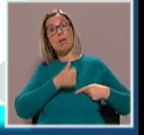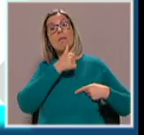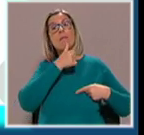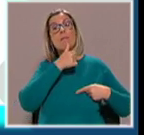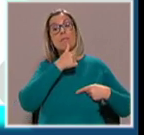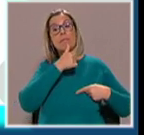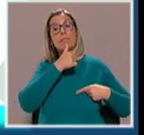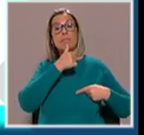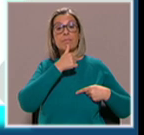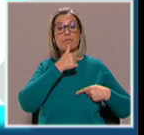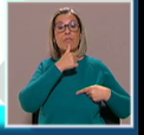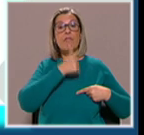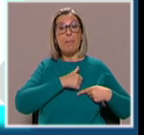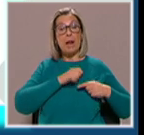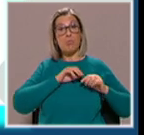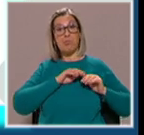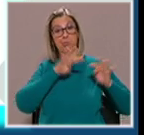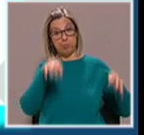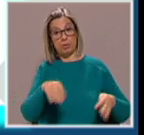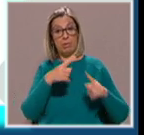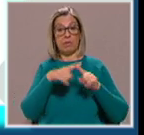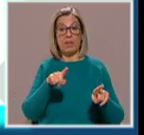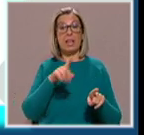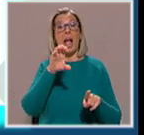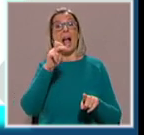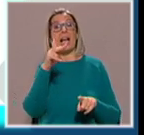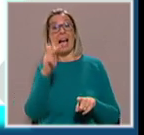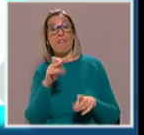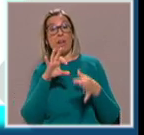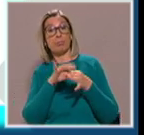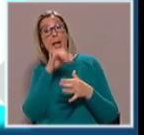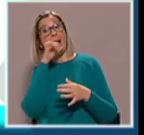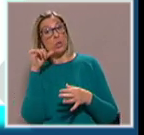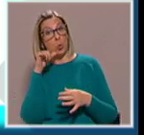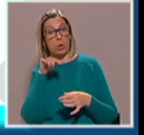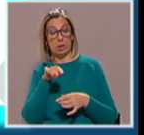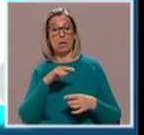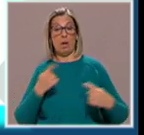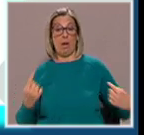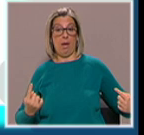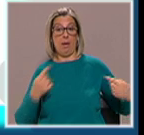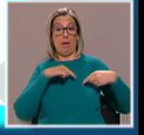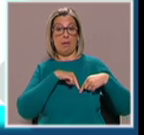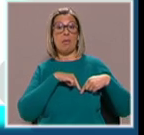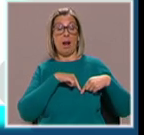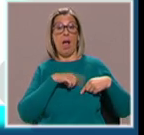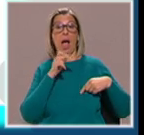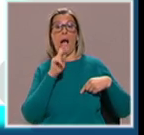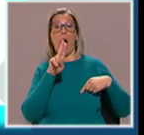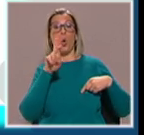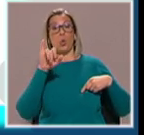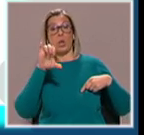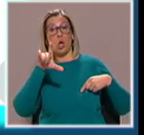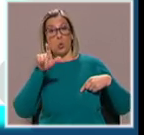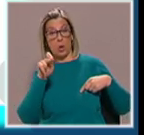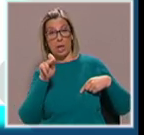veias cavas representada a azul. Assim que o sangue chega ao coração, entra no coração pelas aurículas. Das aurículas o sangue passa